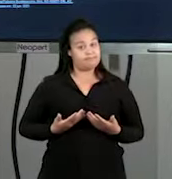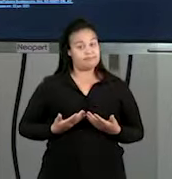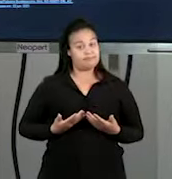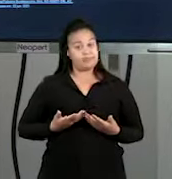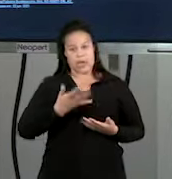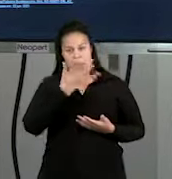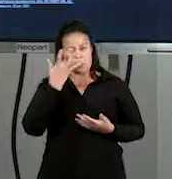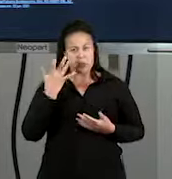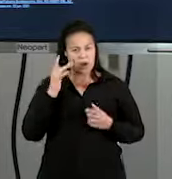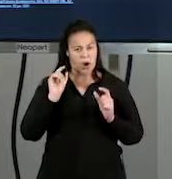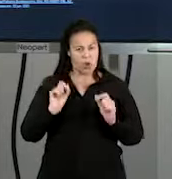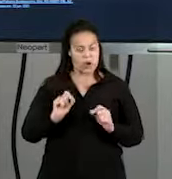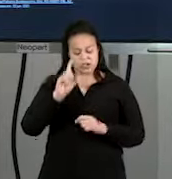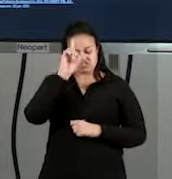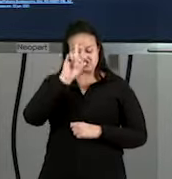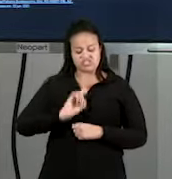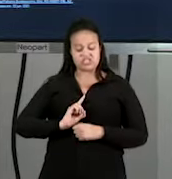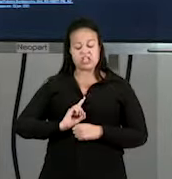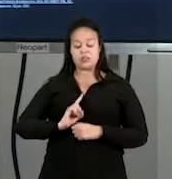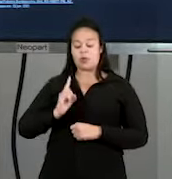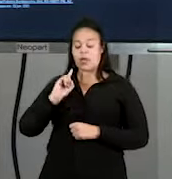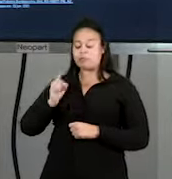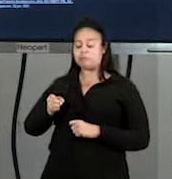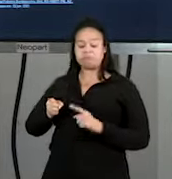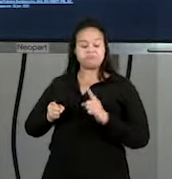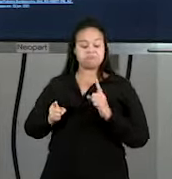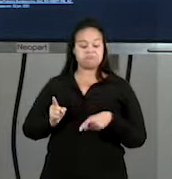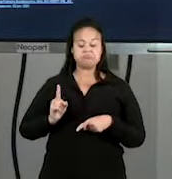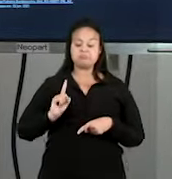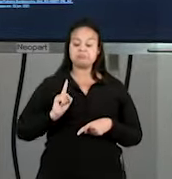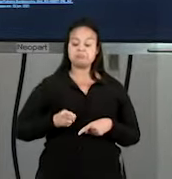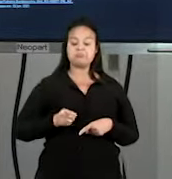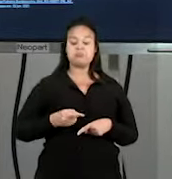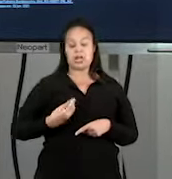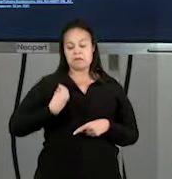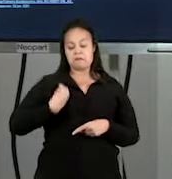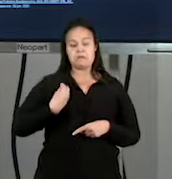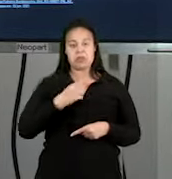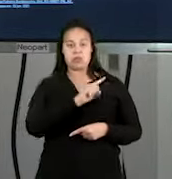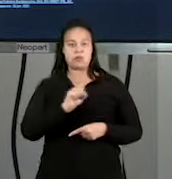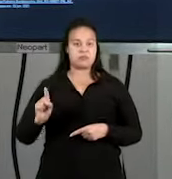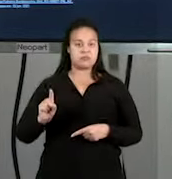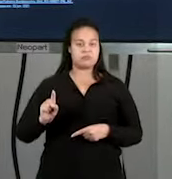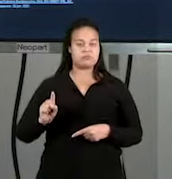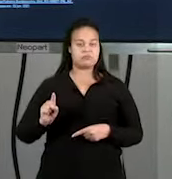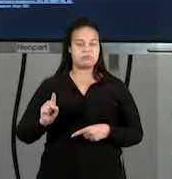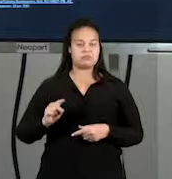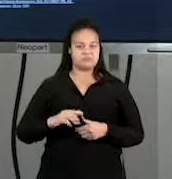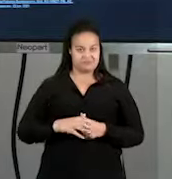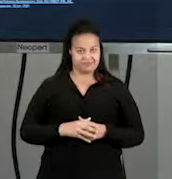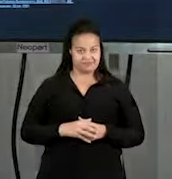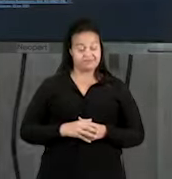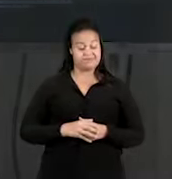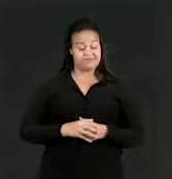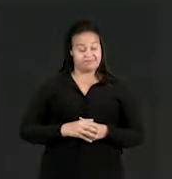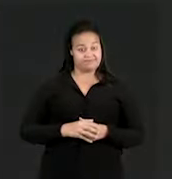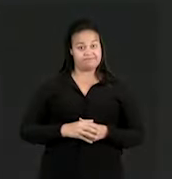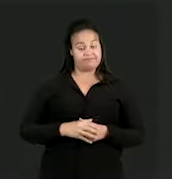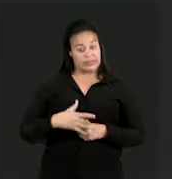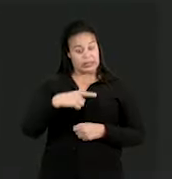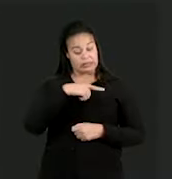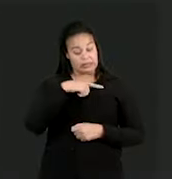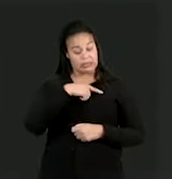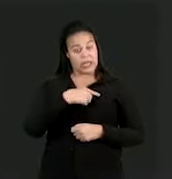decidiu que tinha o direito de decidir se essas pessoas mereciam viver ou não, e se elas teriam uma